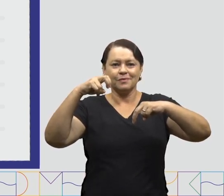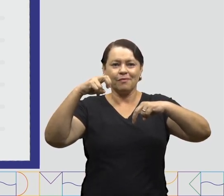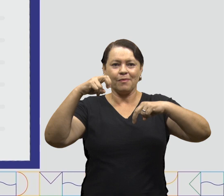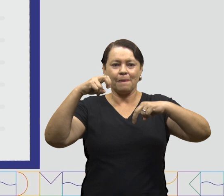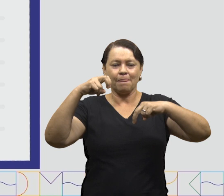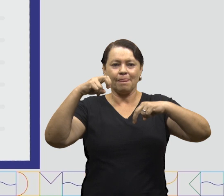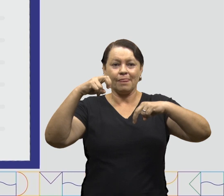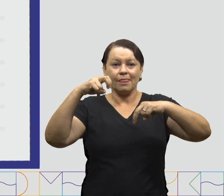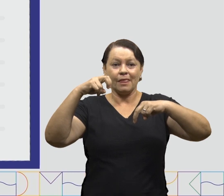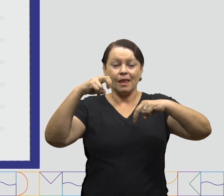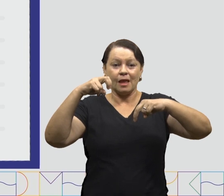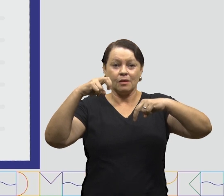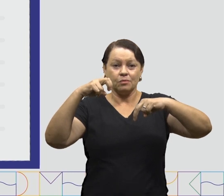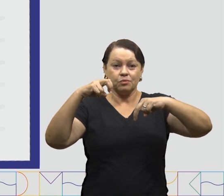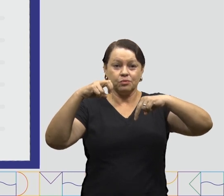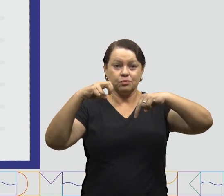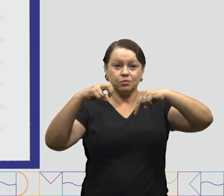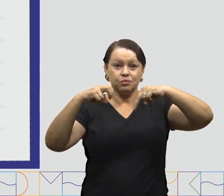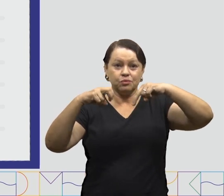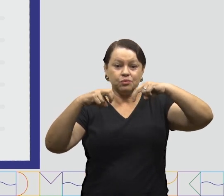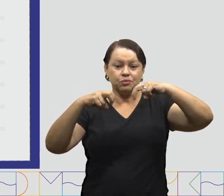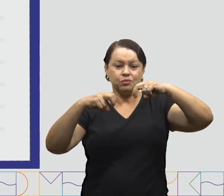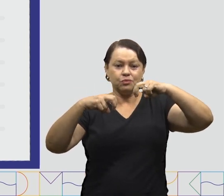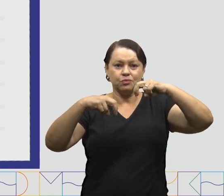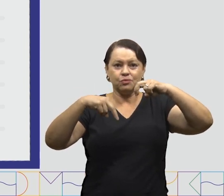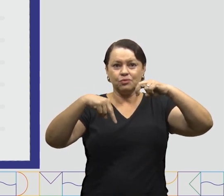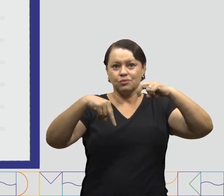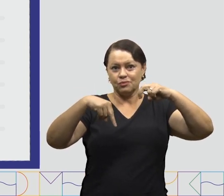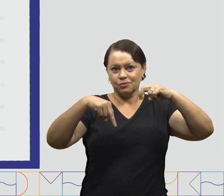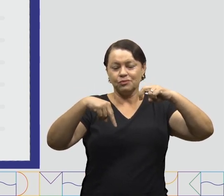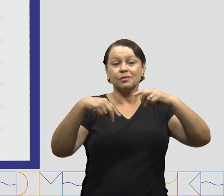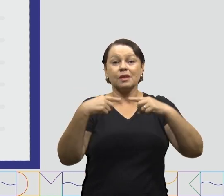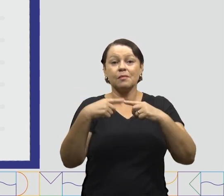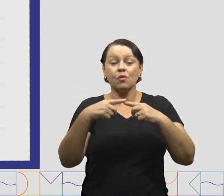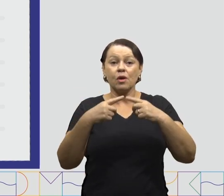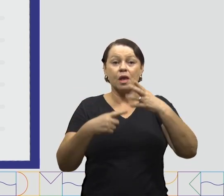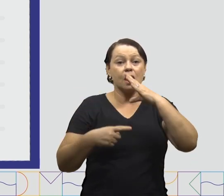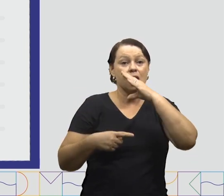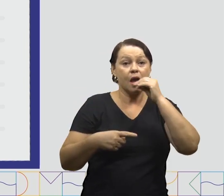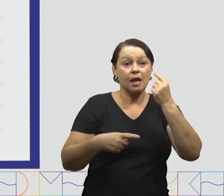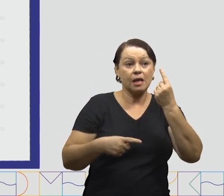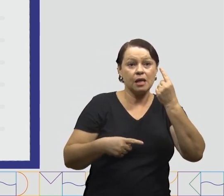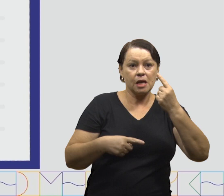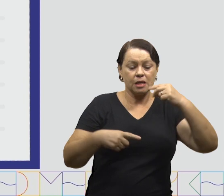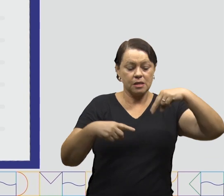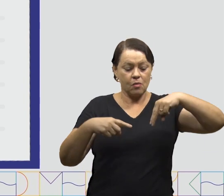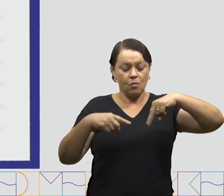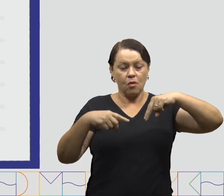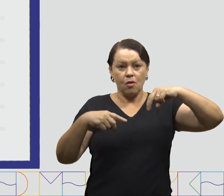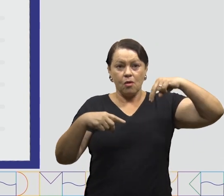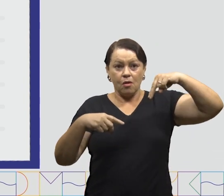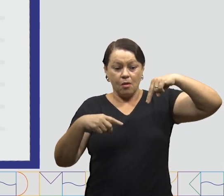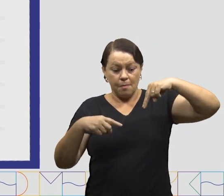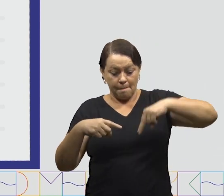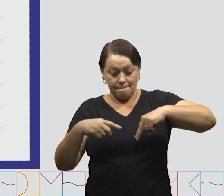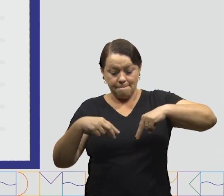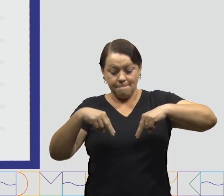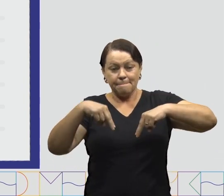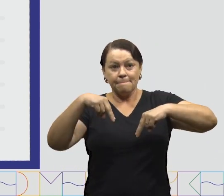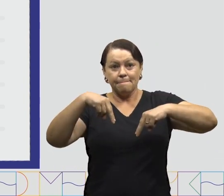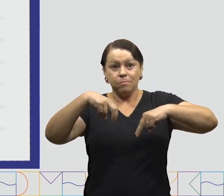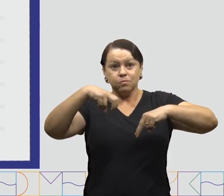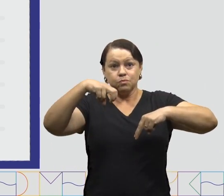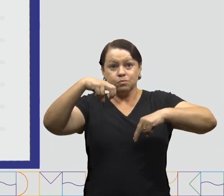a criança 2, desce. Então, vamos escrever assim. A criança 1 empurra o chão com os pés para